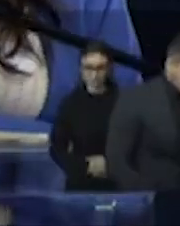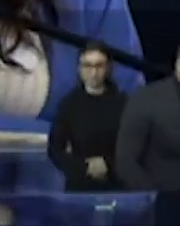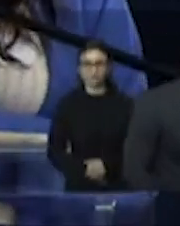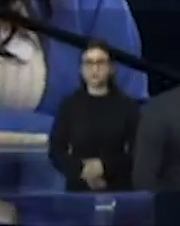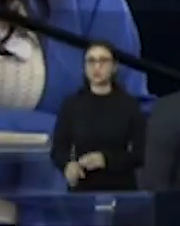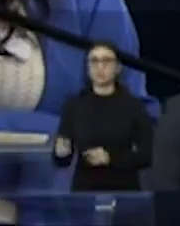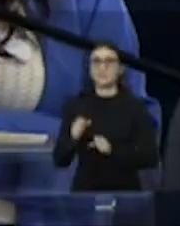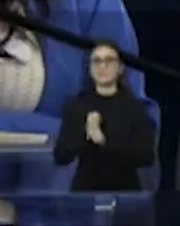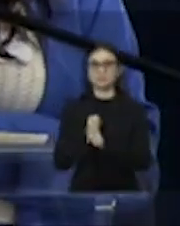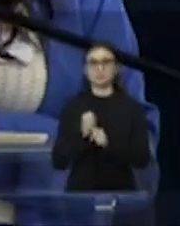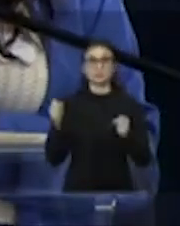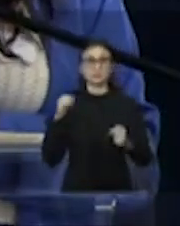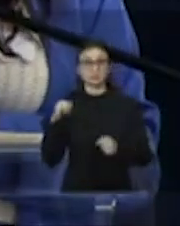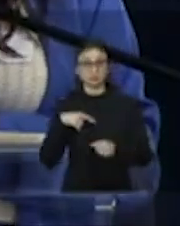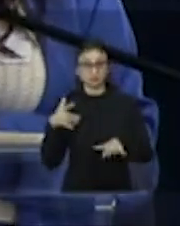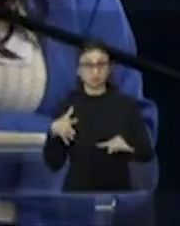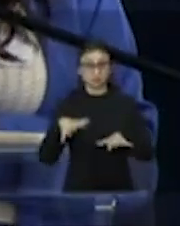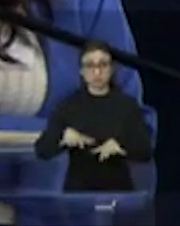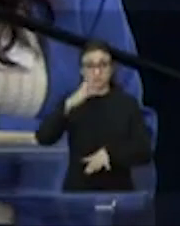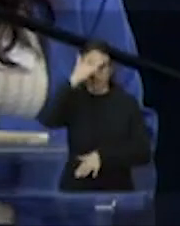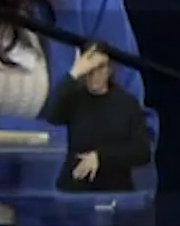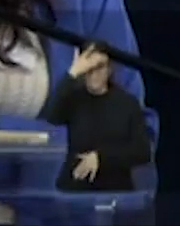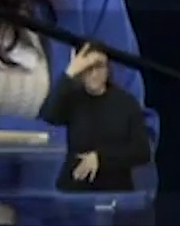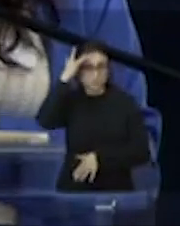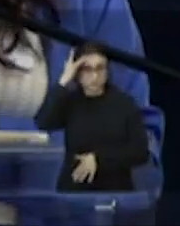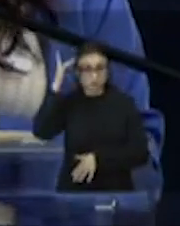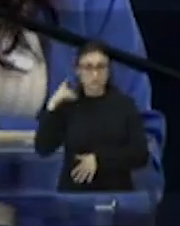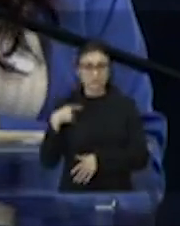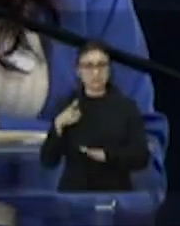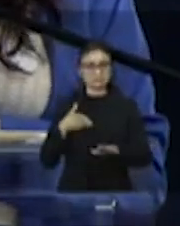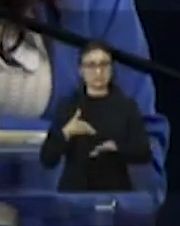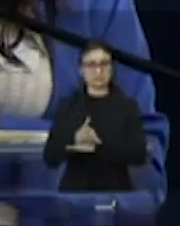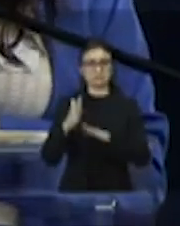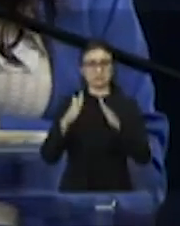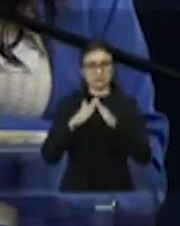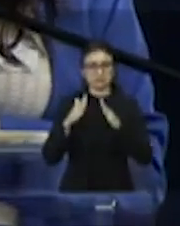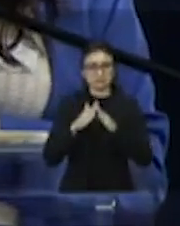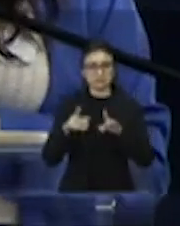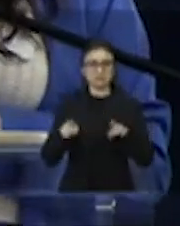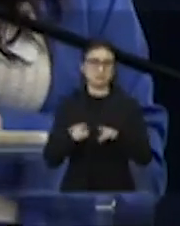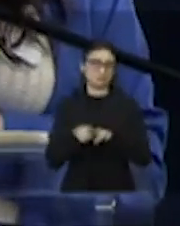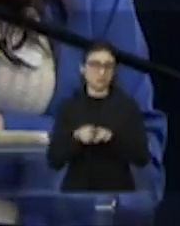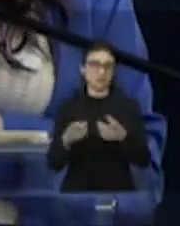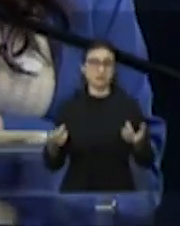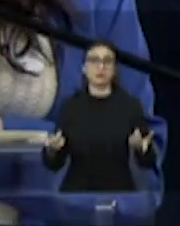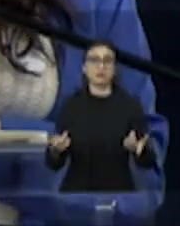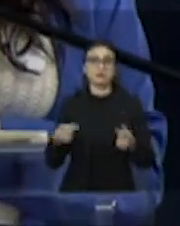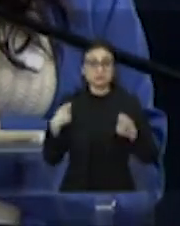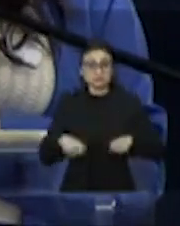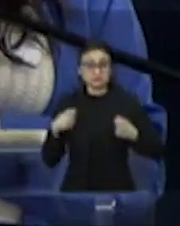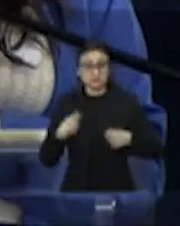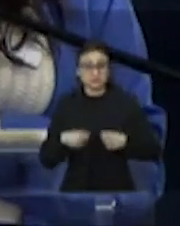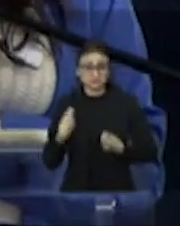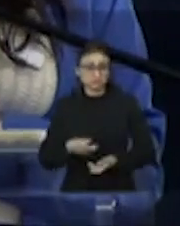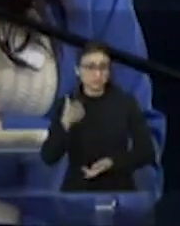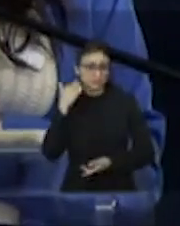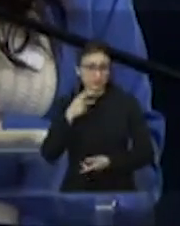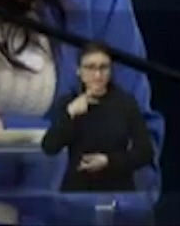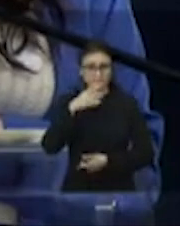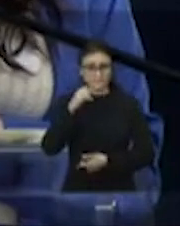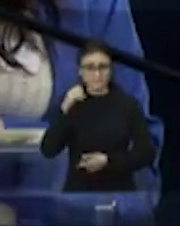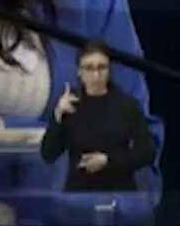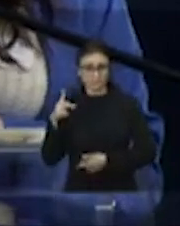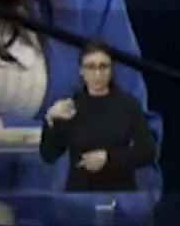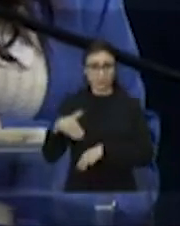será possível sem a inclusão de pessoas que não têm acesso à moradia e ao sistema convencional. É preciso reconhecer que a PobreRua